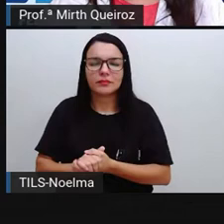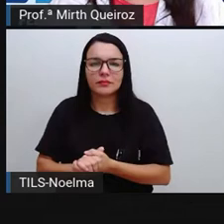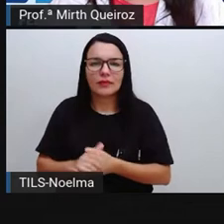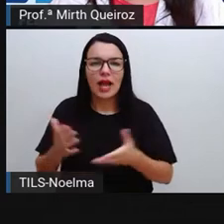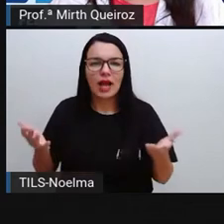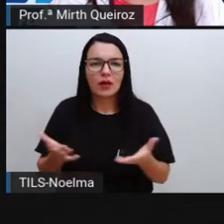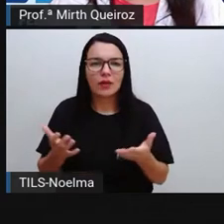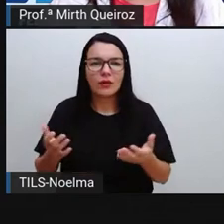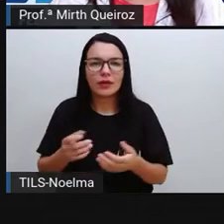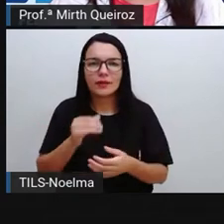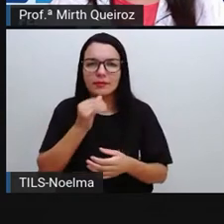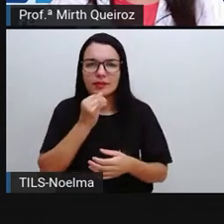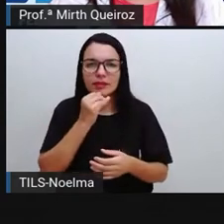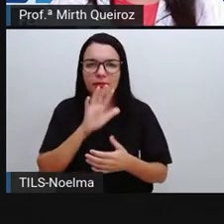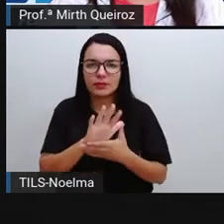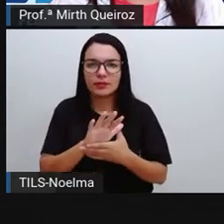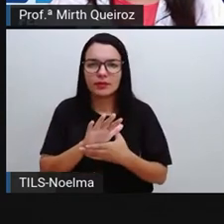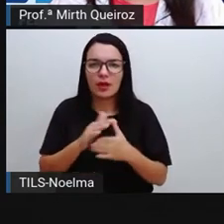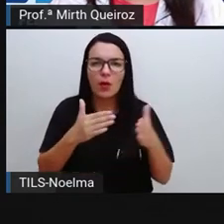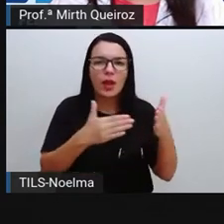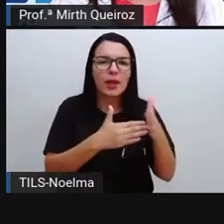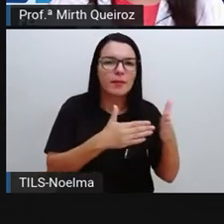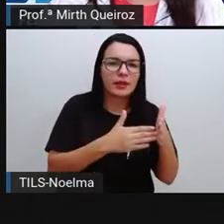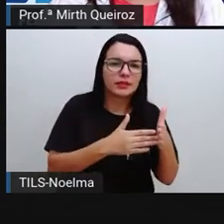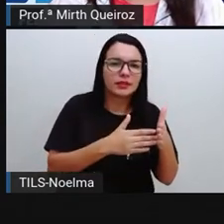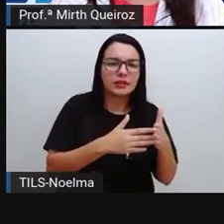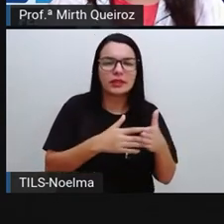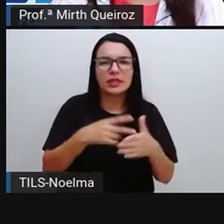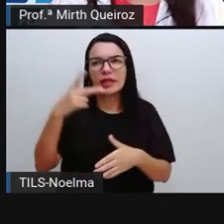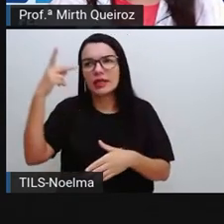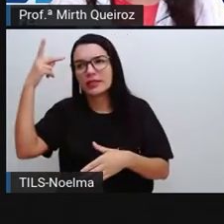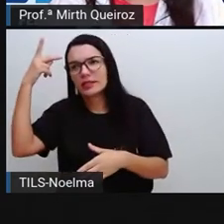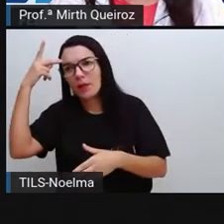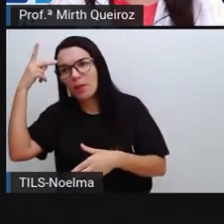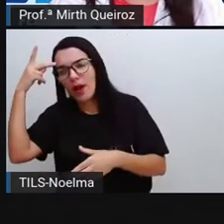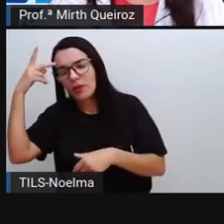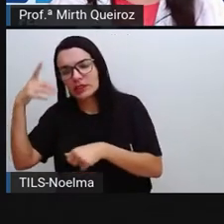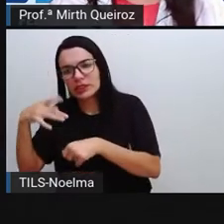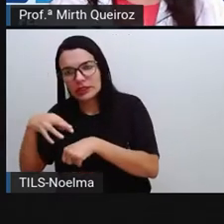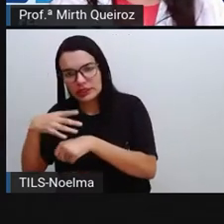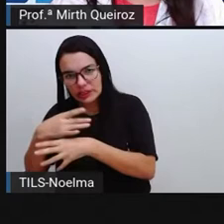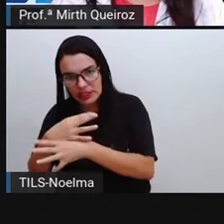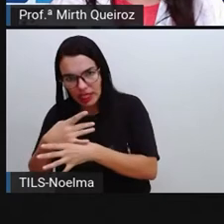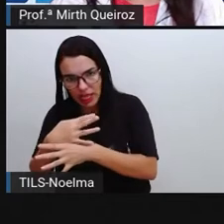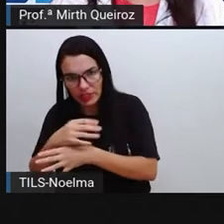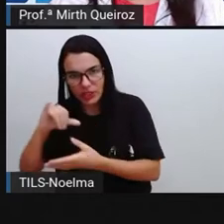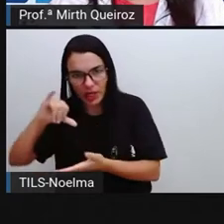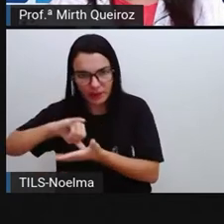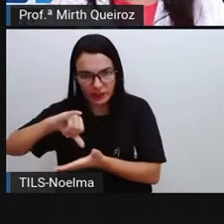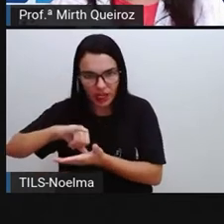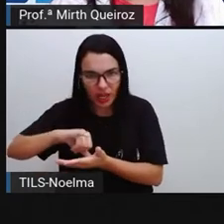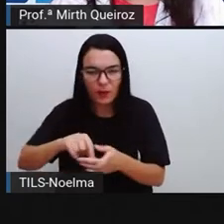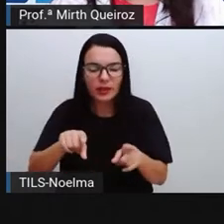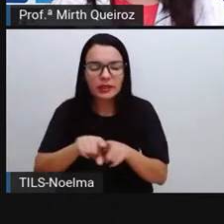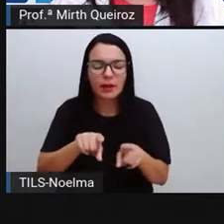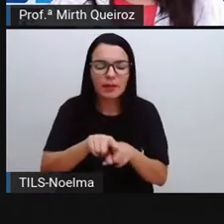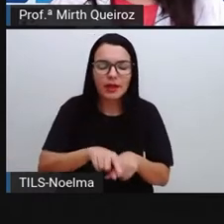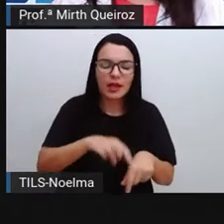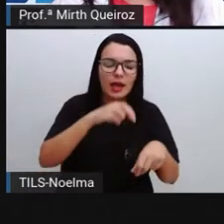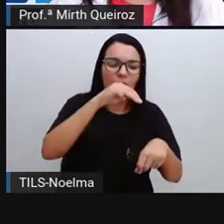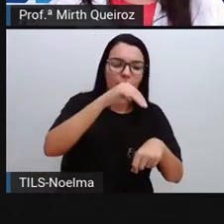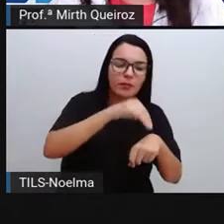municípios. Como, por exemplo, o limite entre o município de São Paulo, que é a capital, e o município